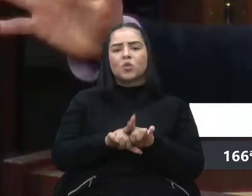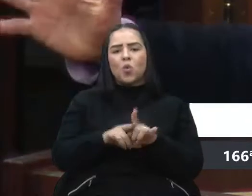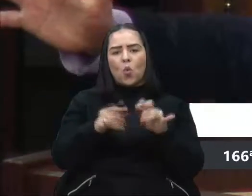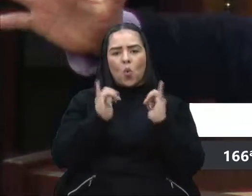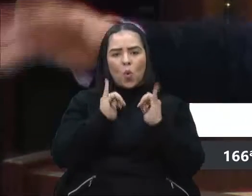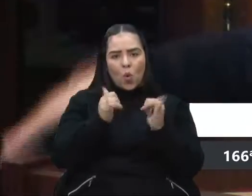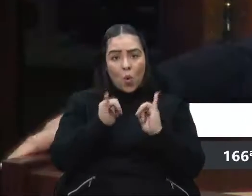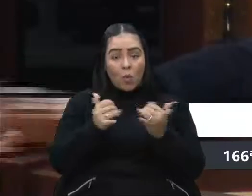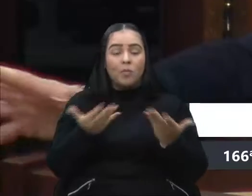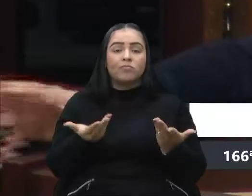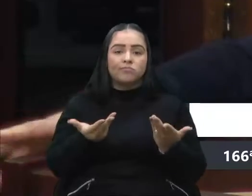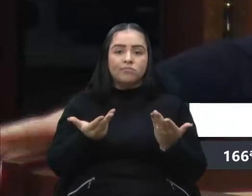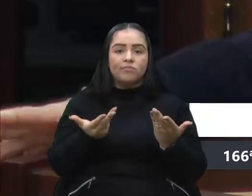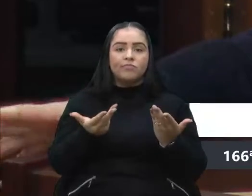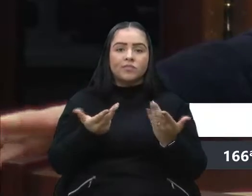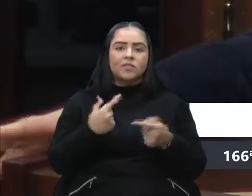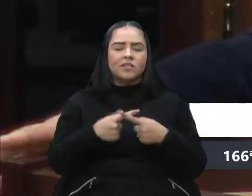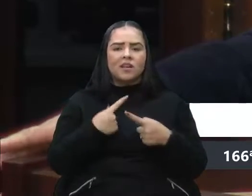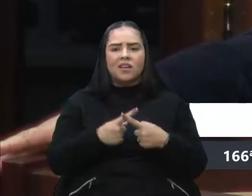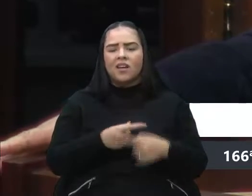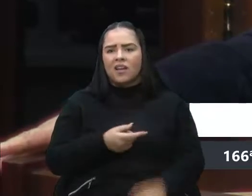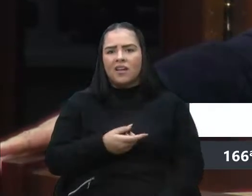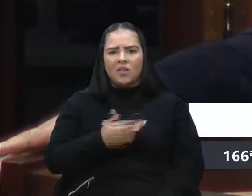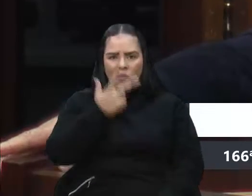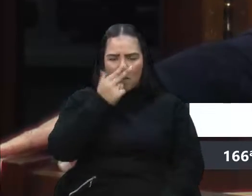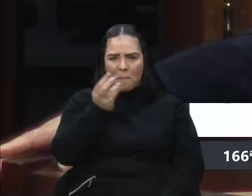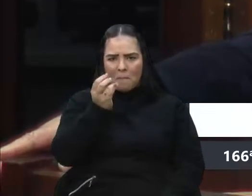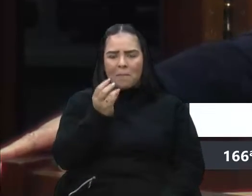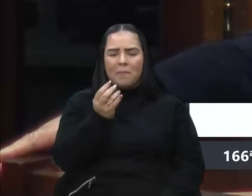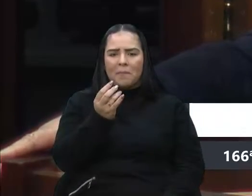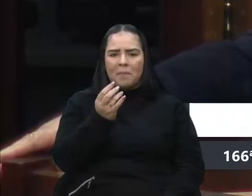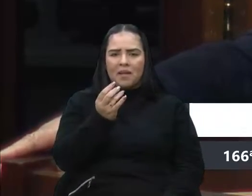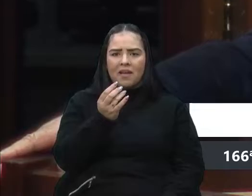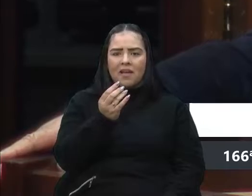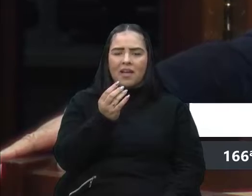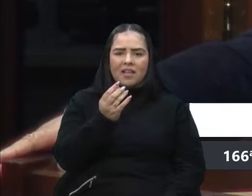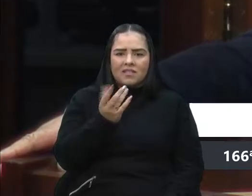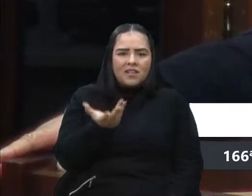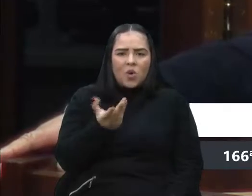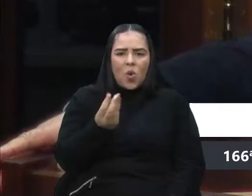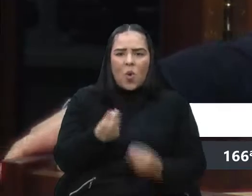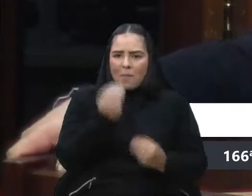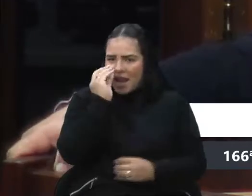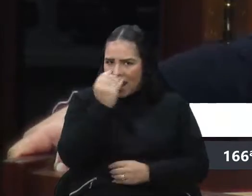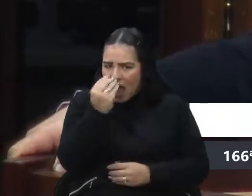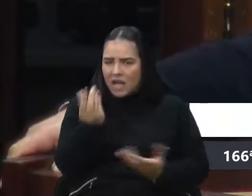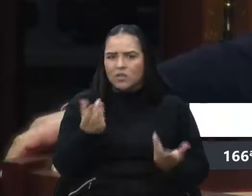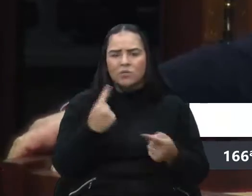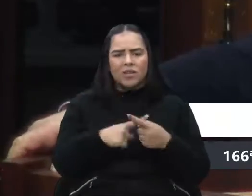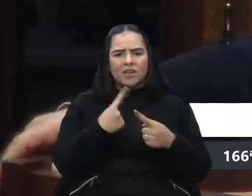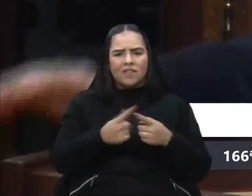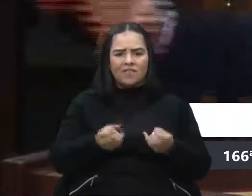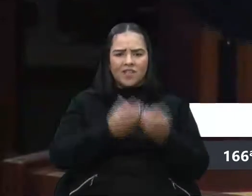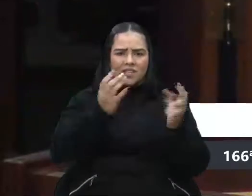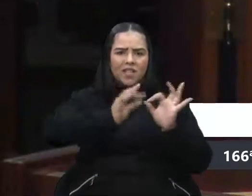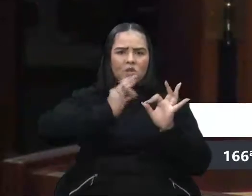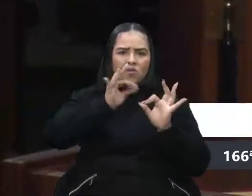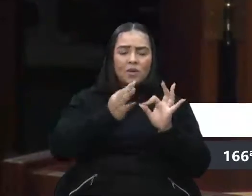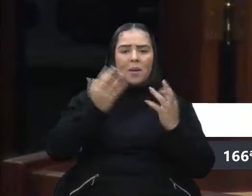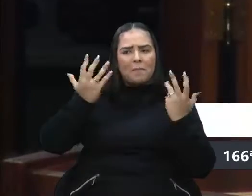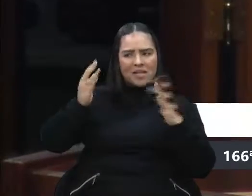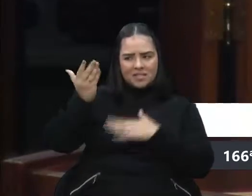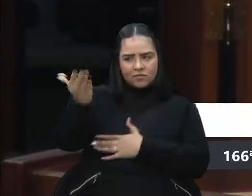Que palhaçada, tudo assim. Gente que não pega ônibus, que não sabe. Então, quanto à festa da uva, Bertotto, parabenizar